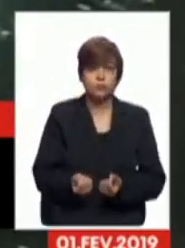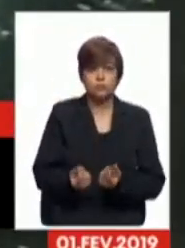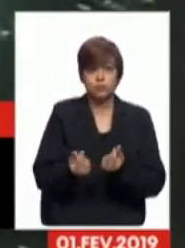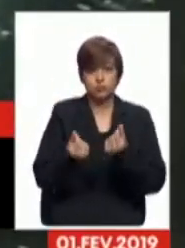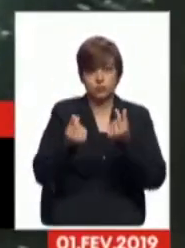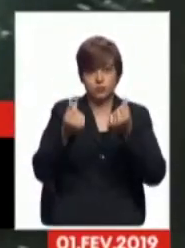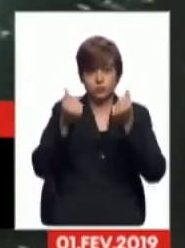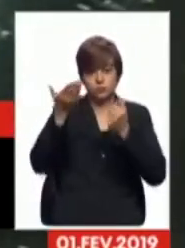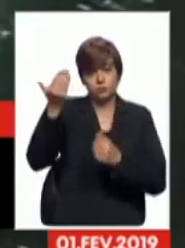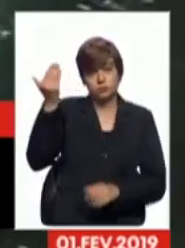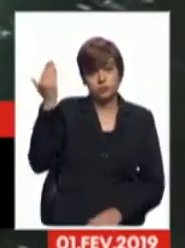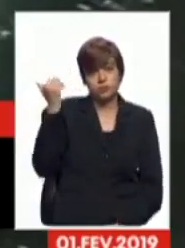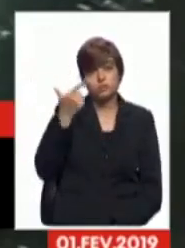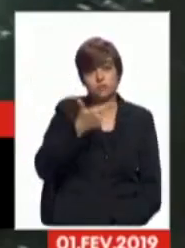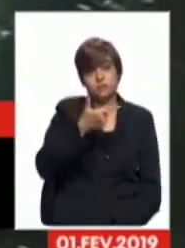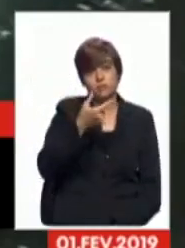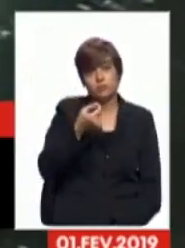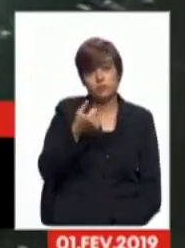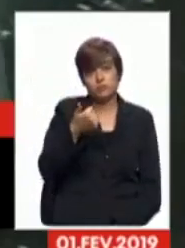de 2018.